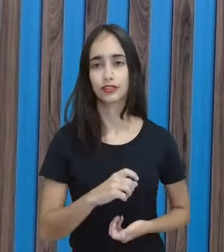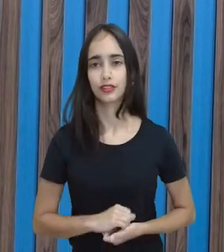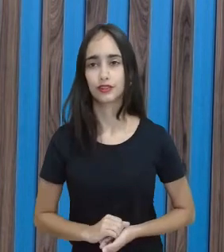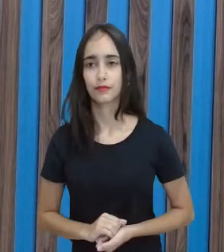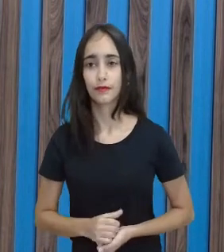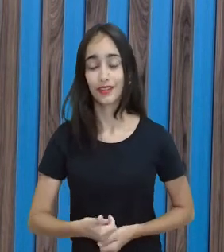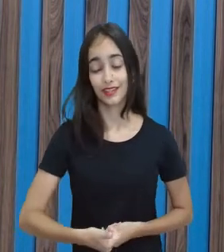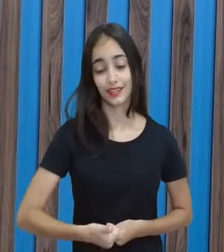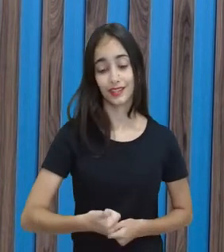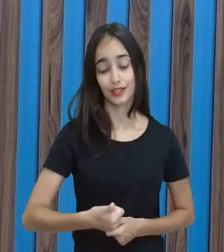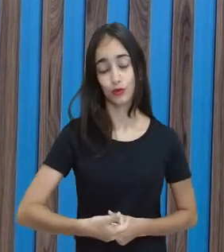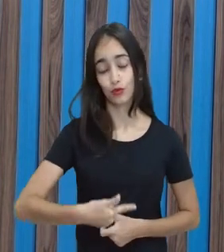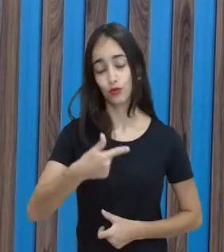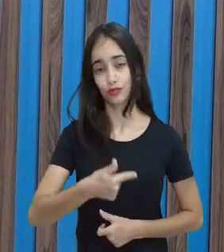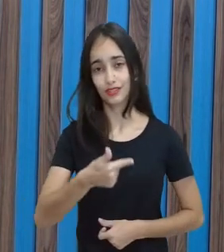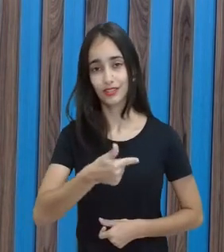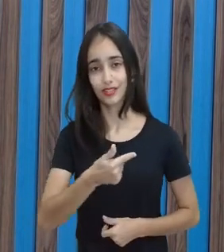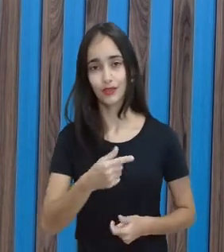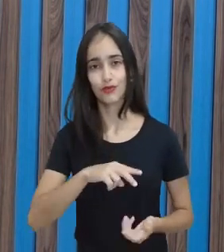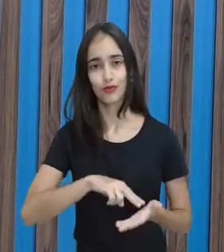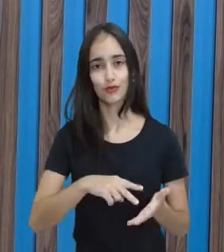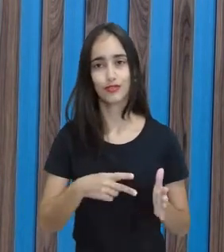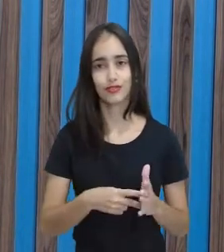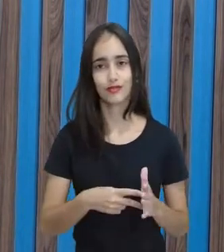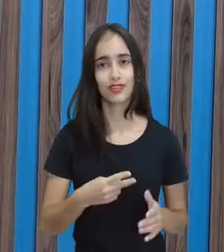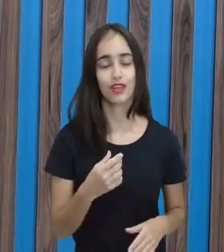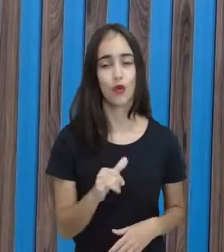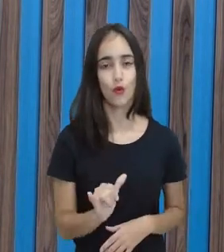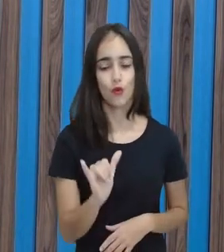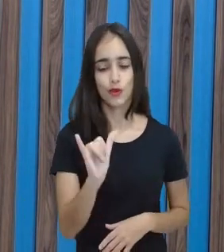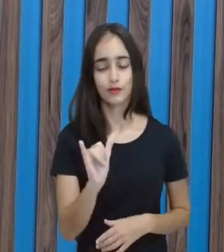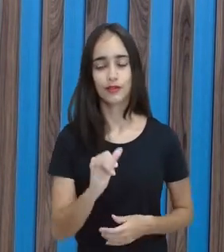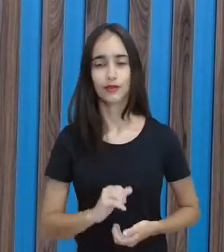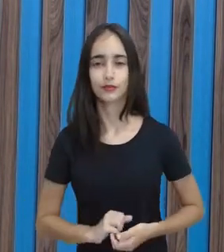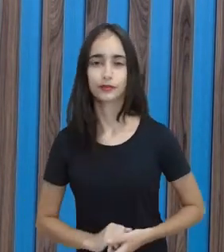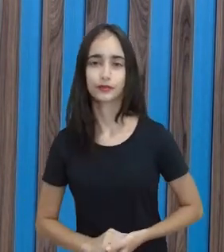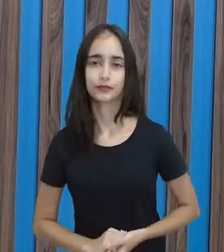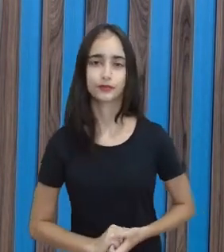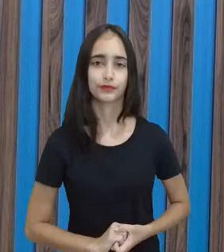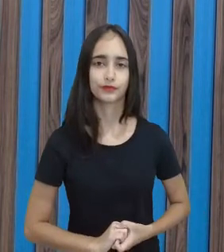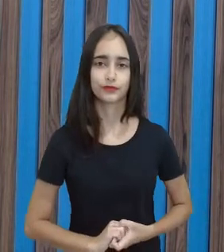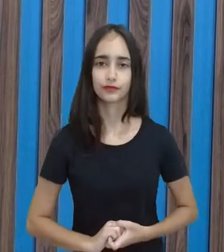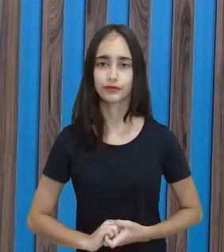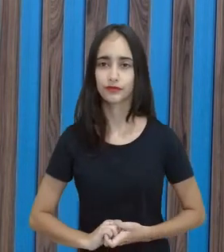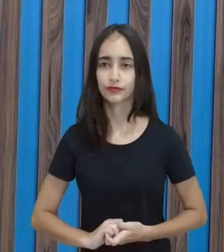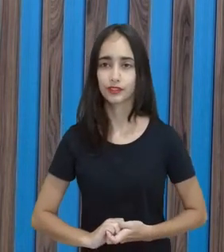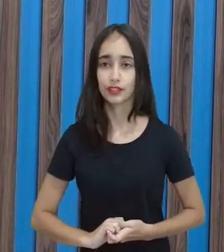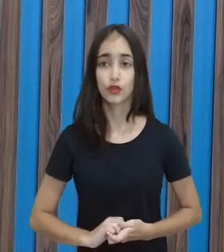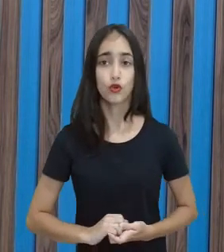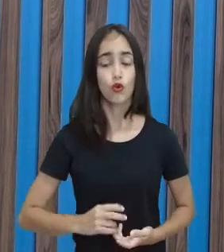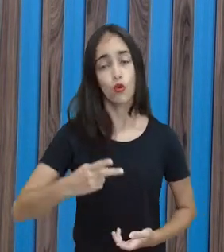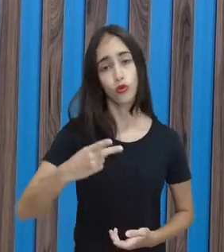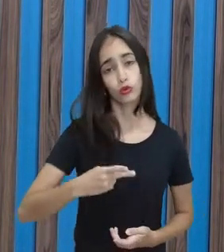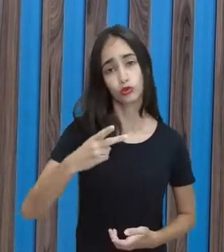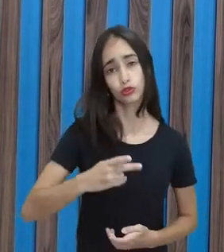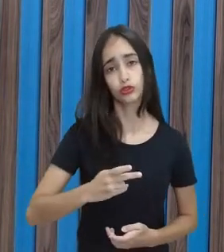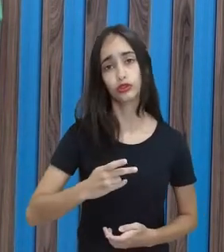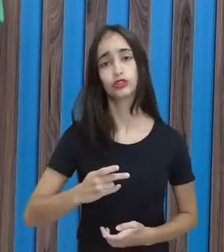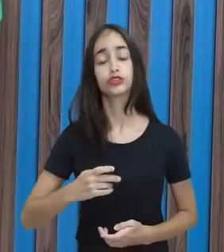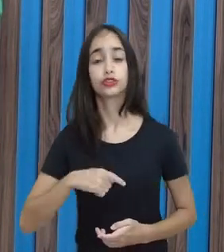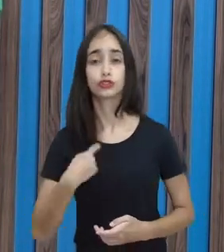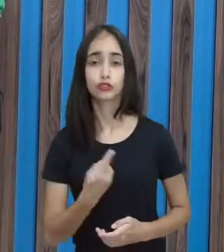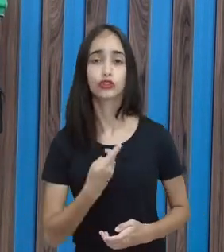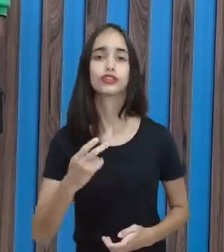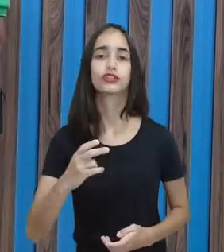o segundo valor corresponde à posição no eixo y. Essa interseção aqui, a gente tem o